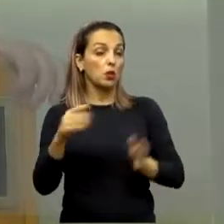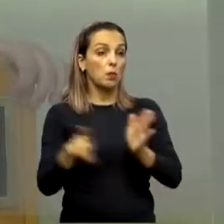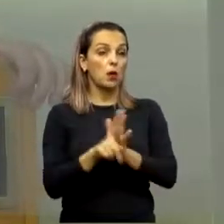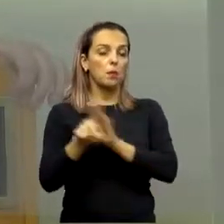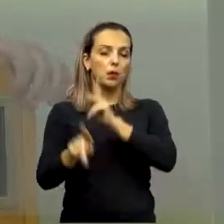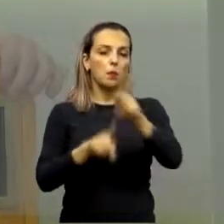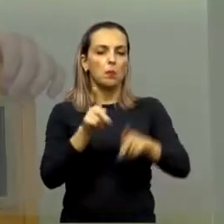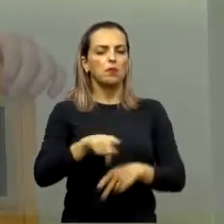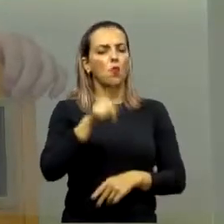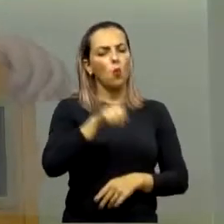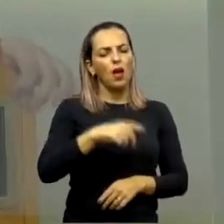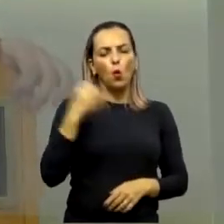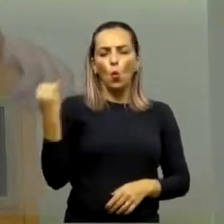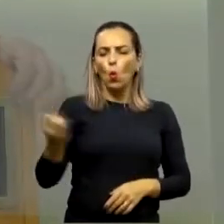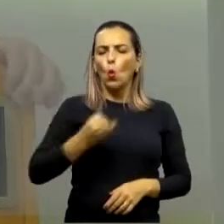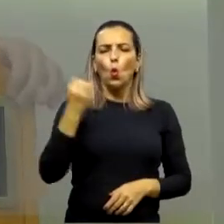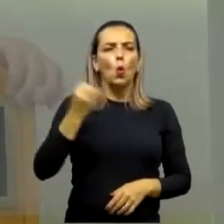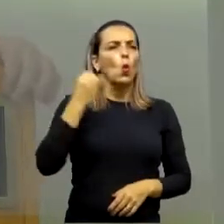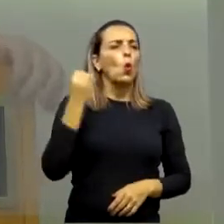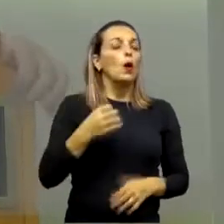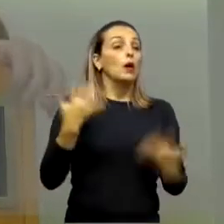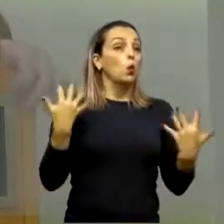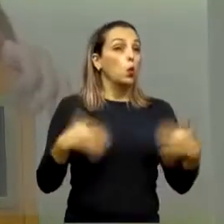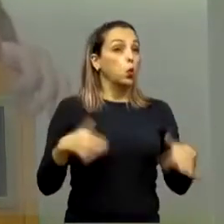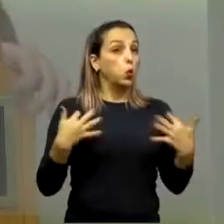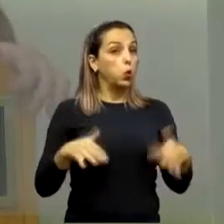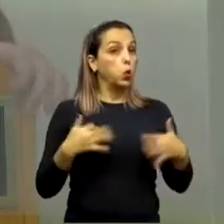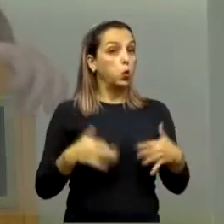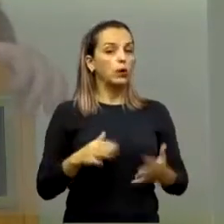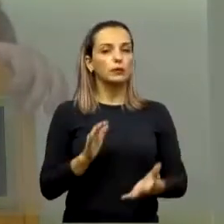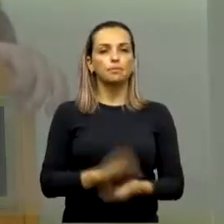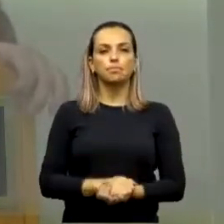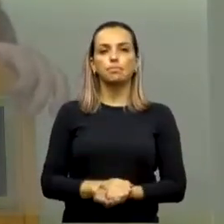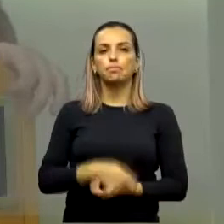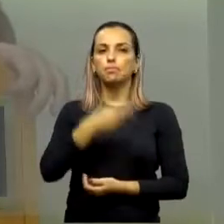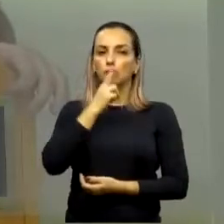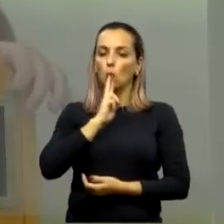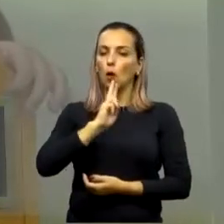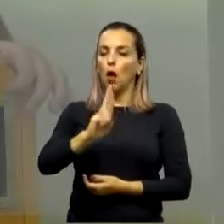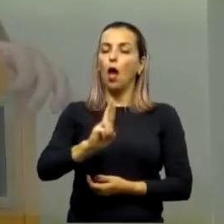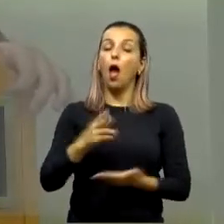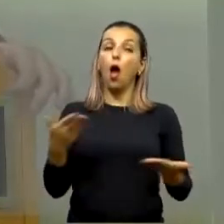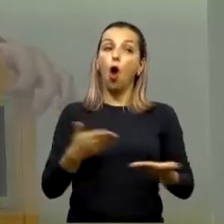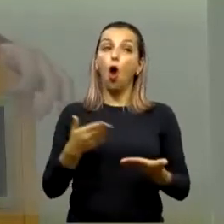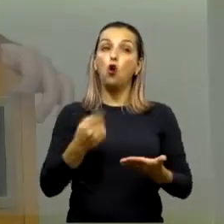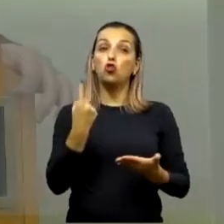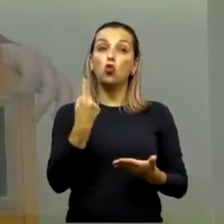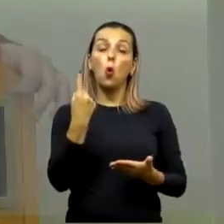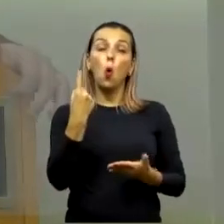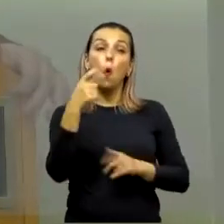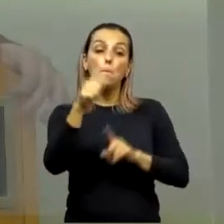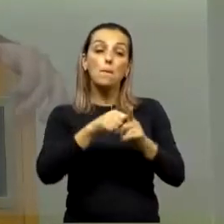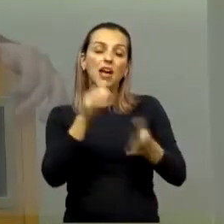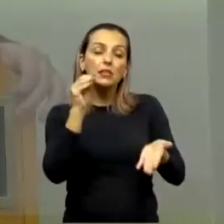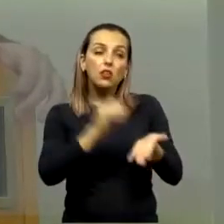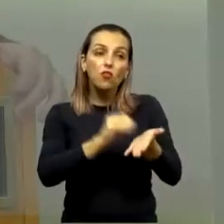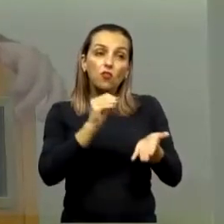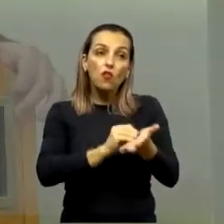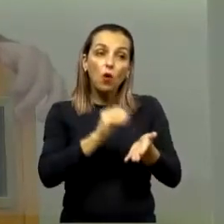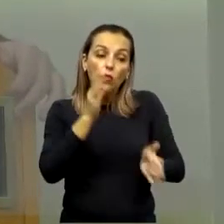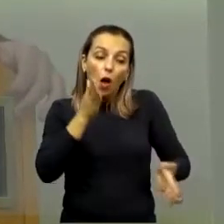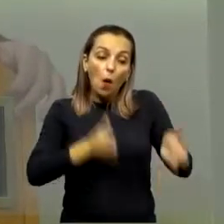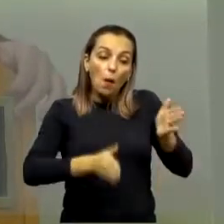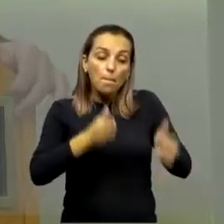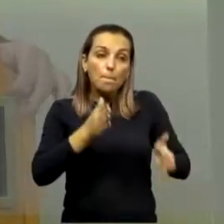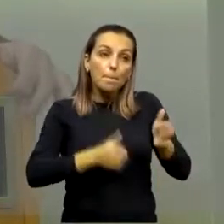muito muito muito importante fazer só dar um recado hoje vai falta um mês apenas para que se insere